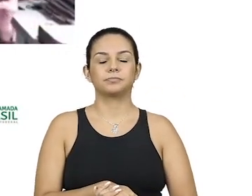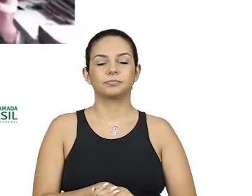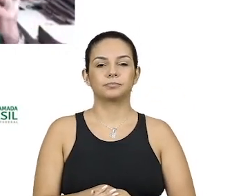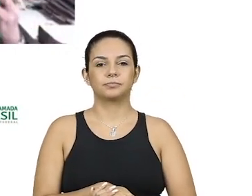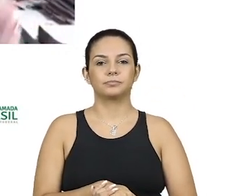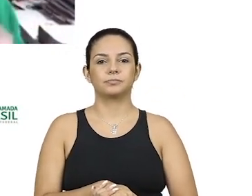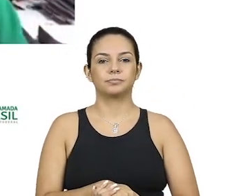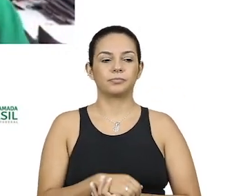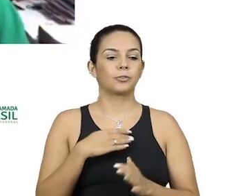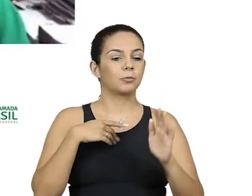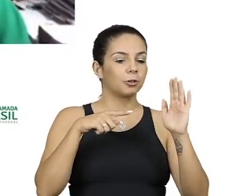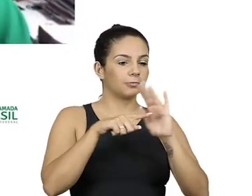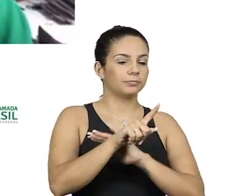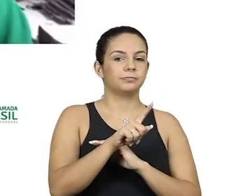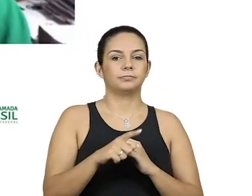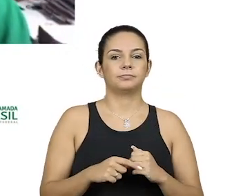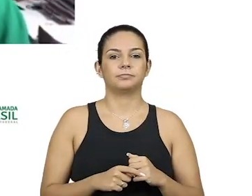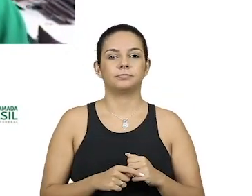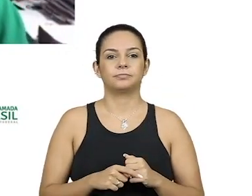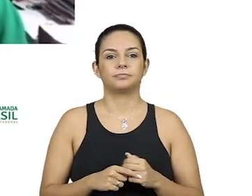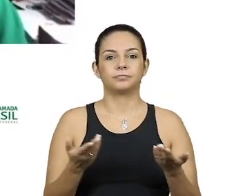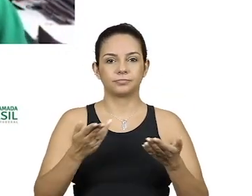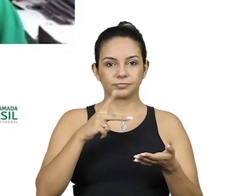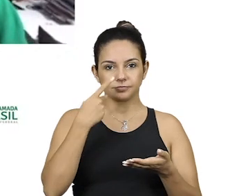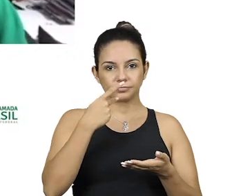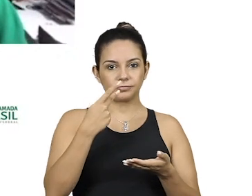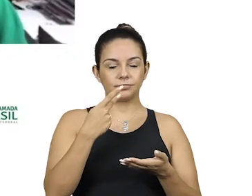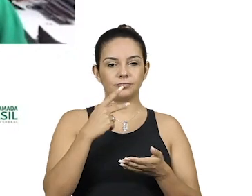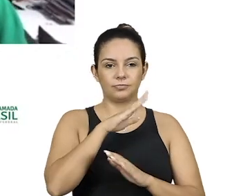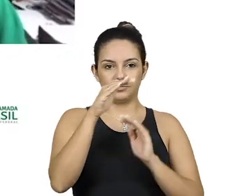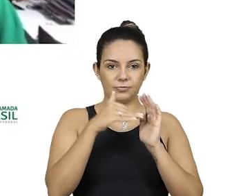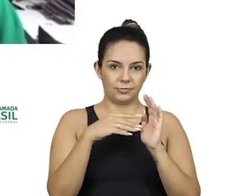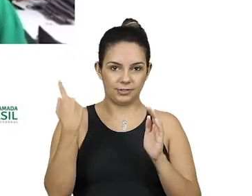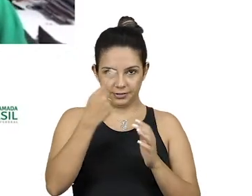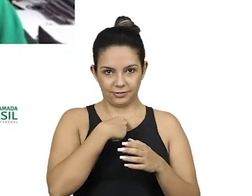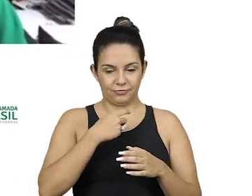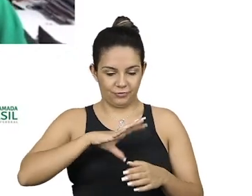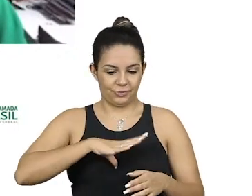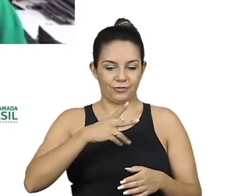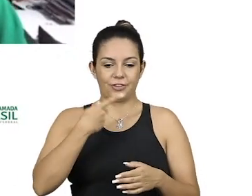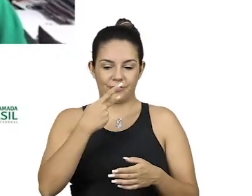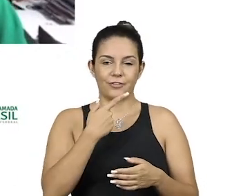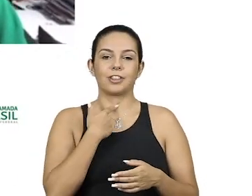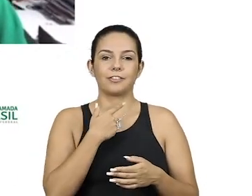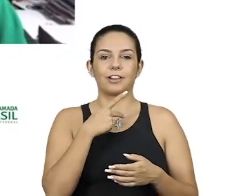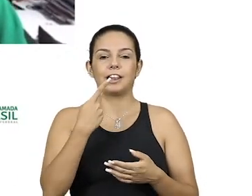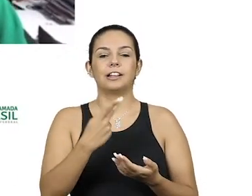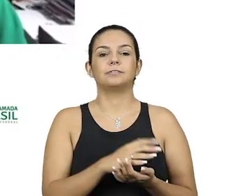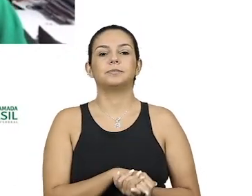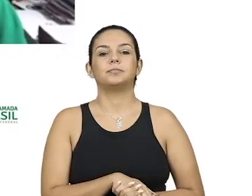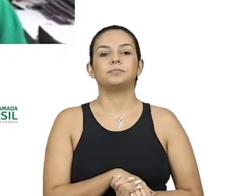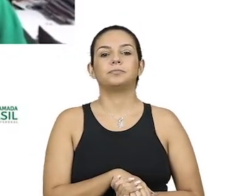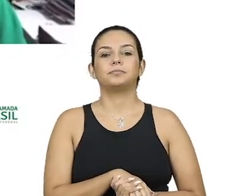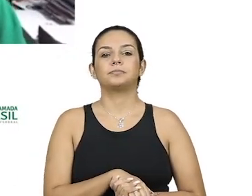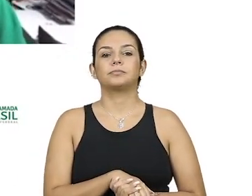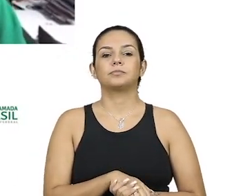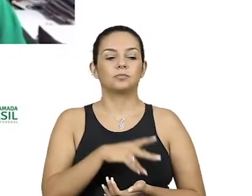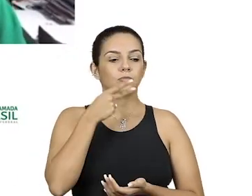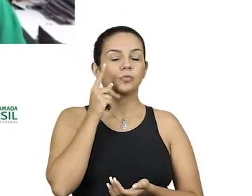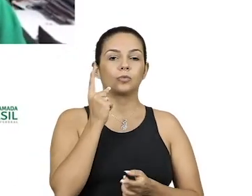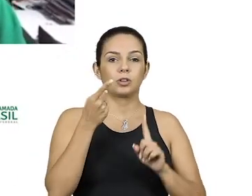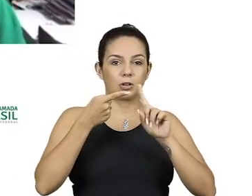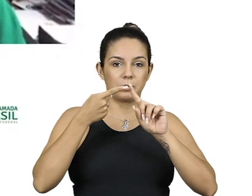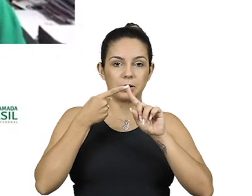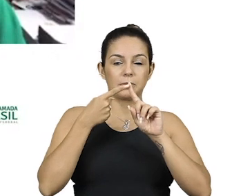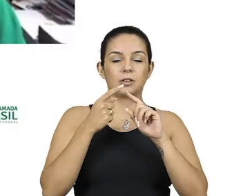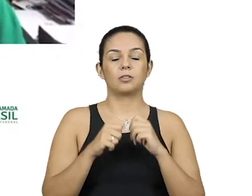Maravilha. Marina, pronto, como eu prometi, agora nós vamos falar de tudo que a gente tem vontade de falar. Me fala em